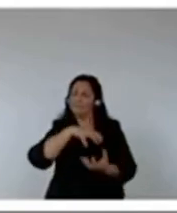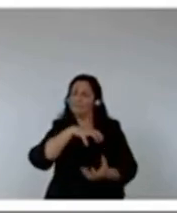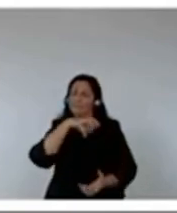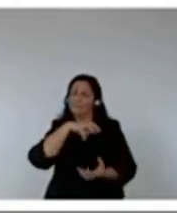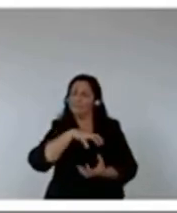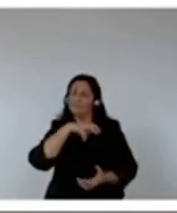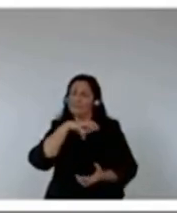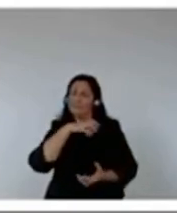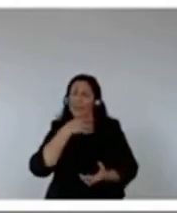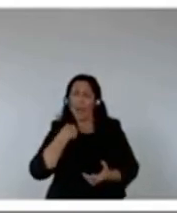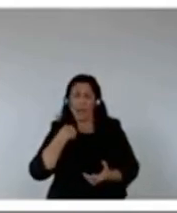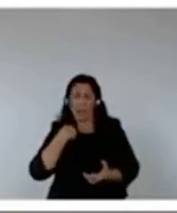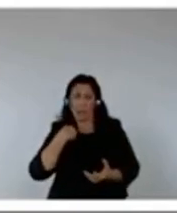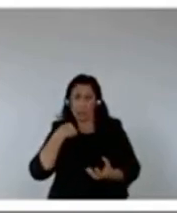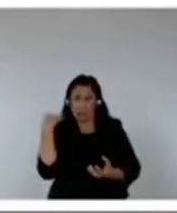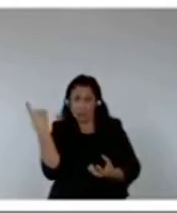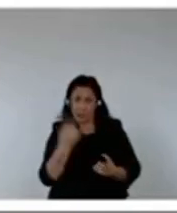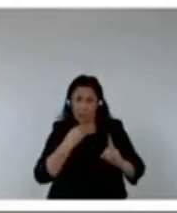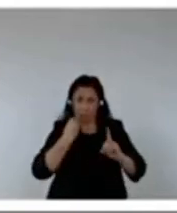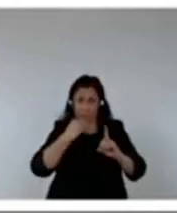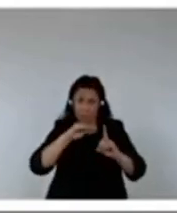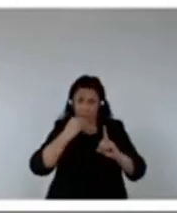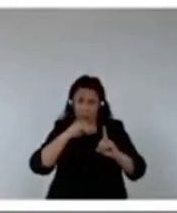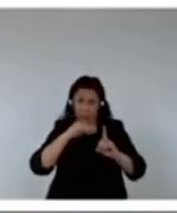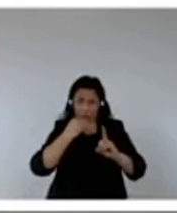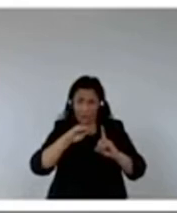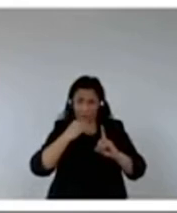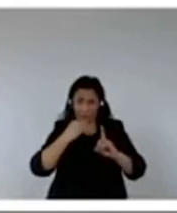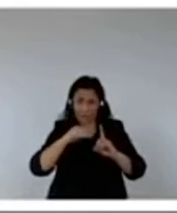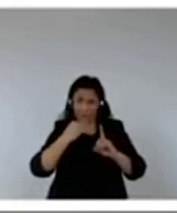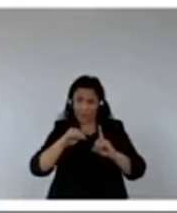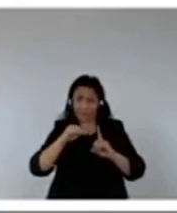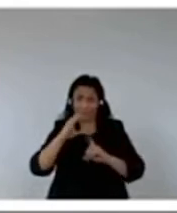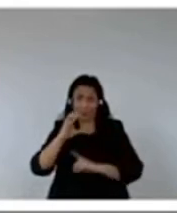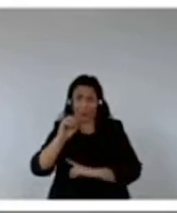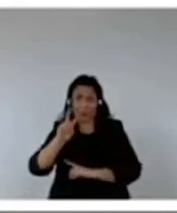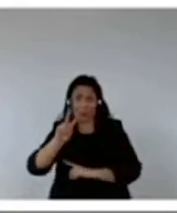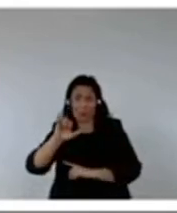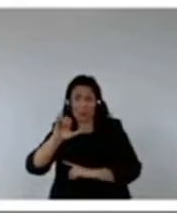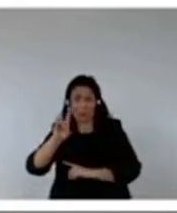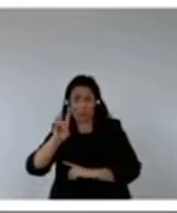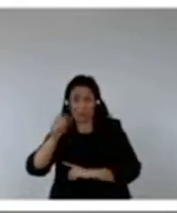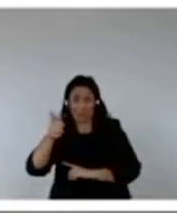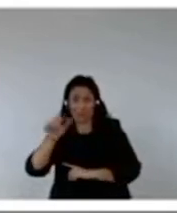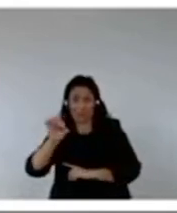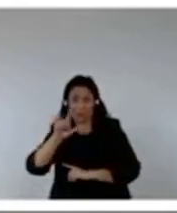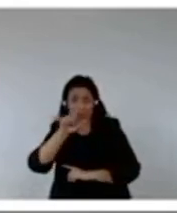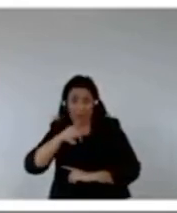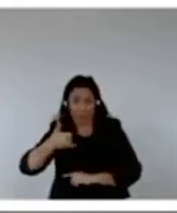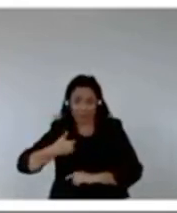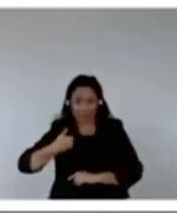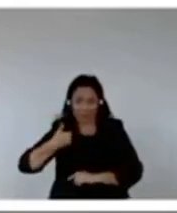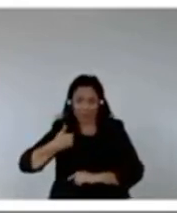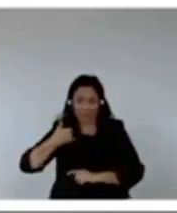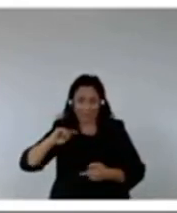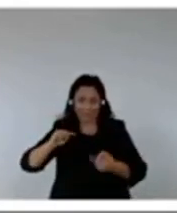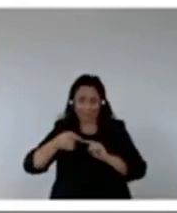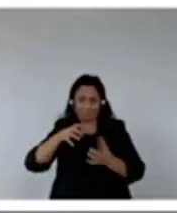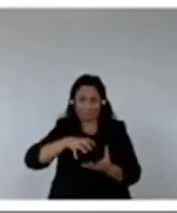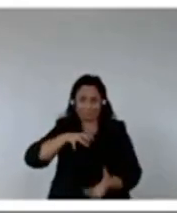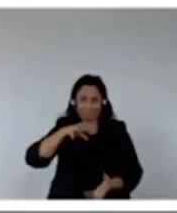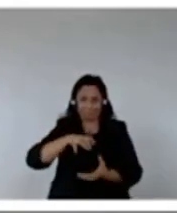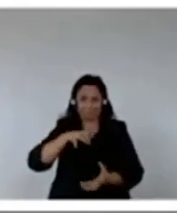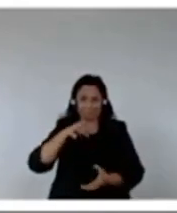faz vulneráveis à Covid-19 é a data do nascimento nosso? É há quanto tempo nós